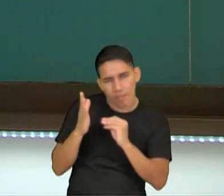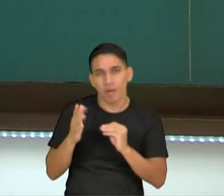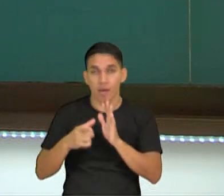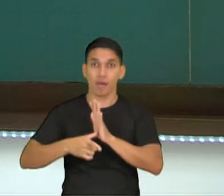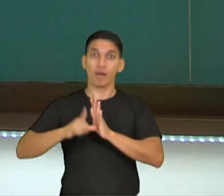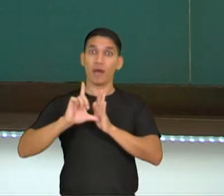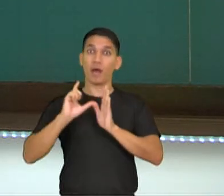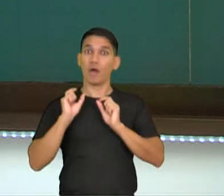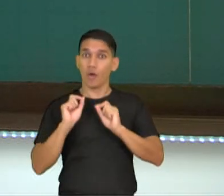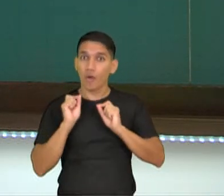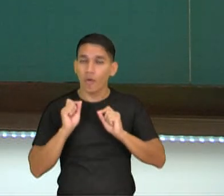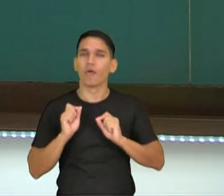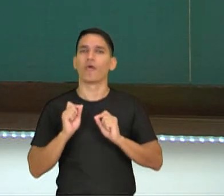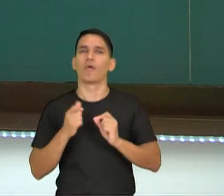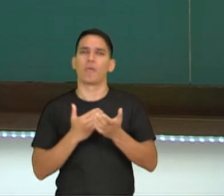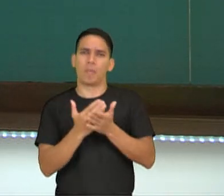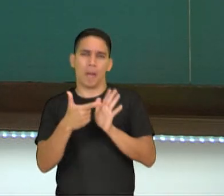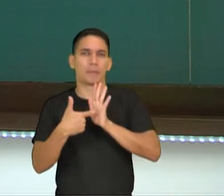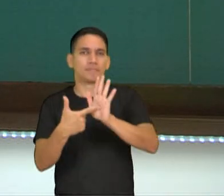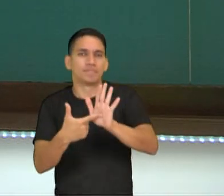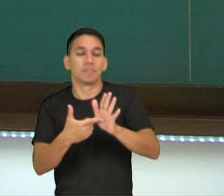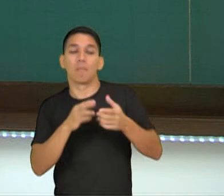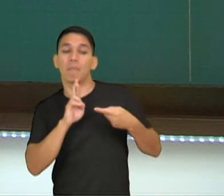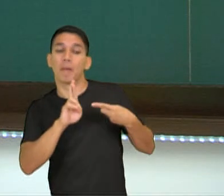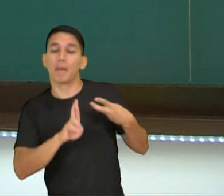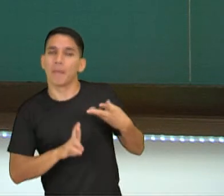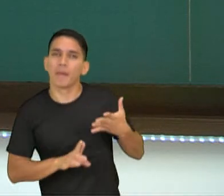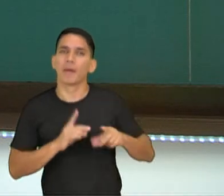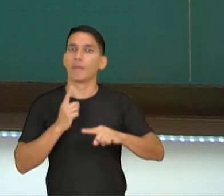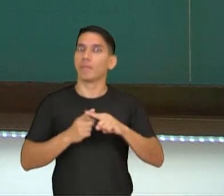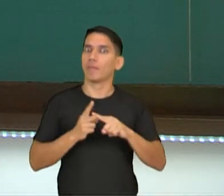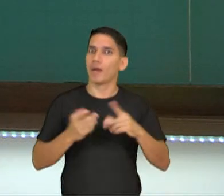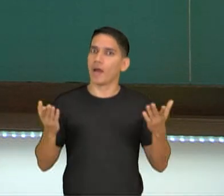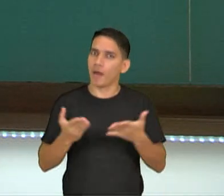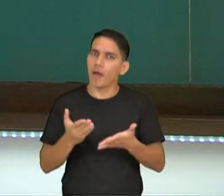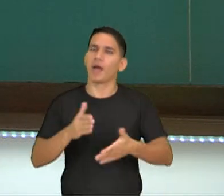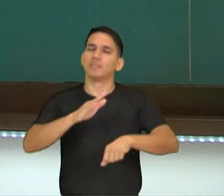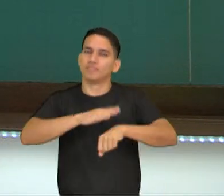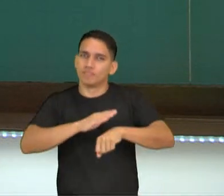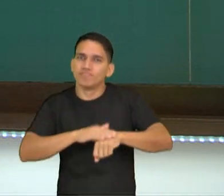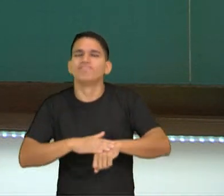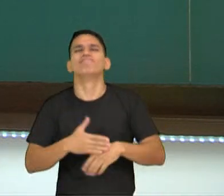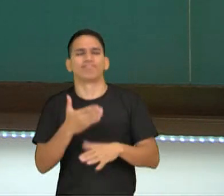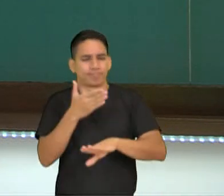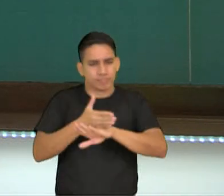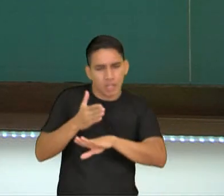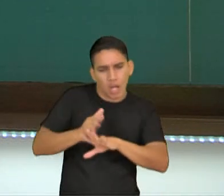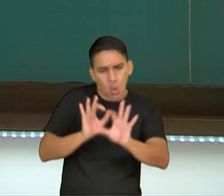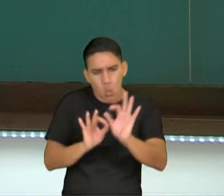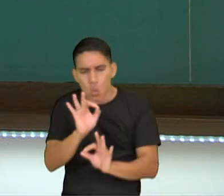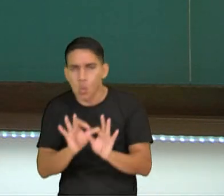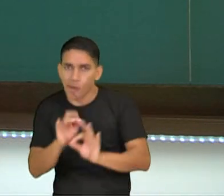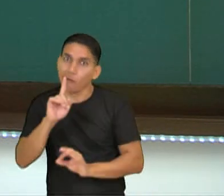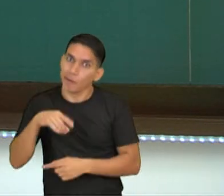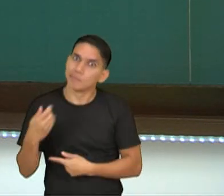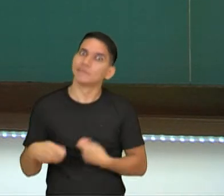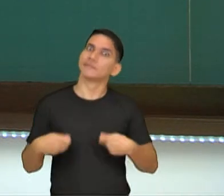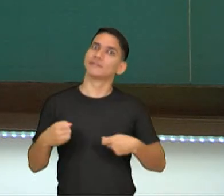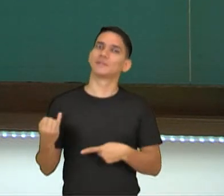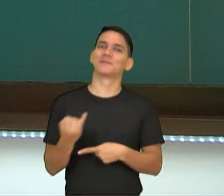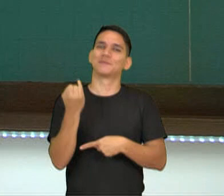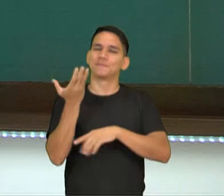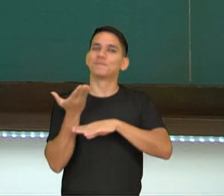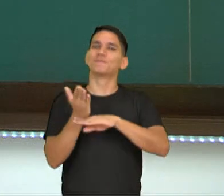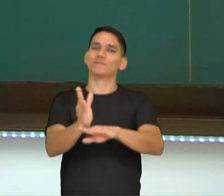que se apresentem aí as respostas, porque esse exercício é necessário para que vocês possam realmente aprender e